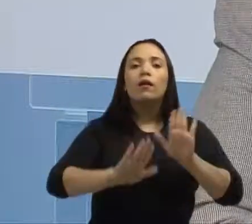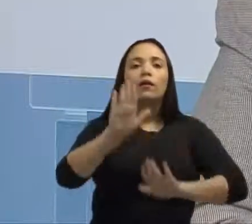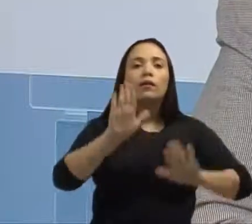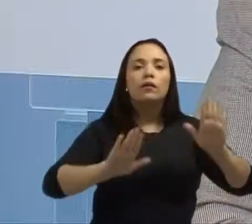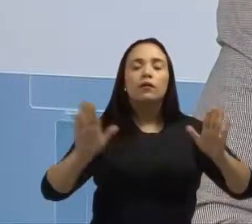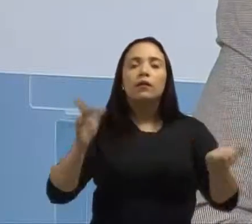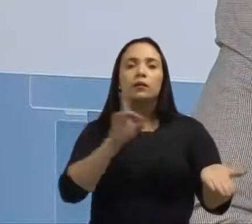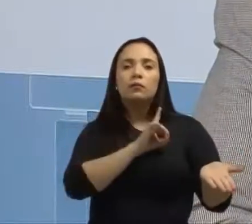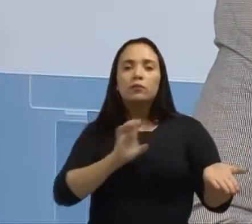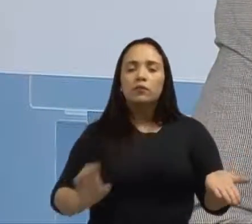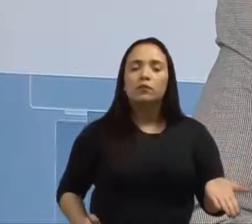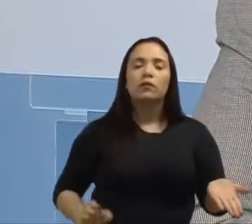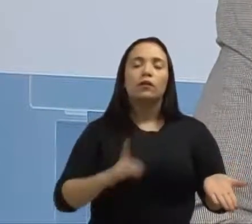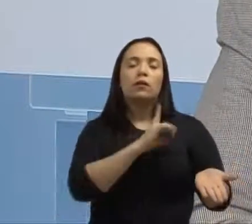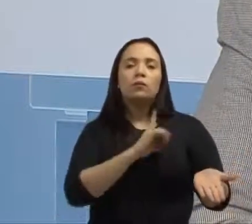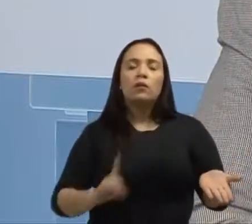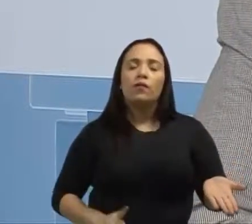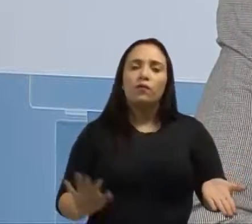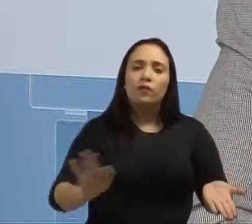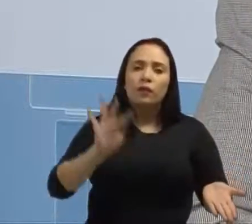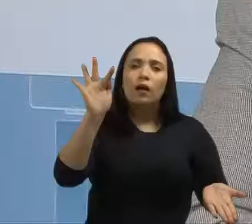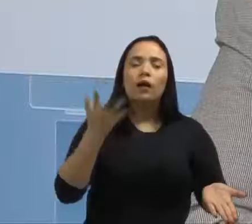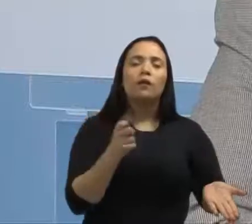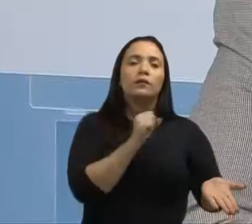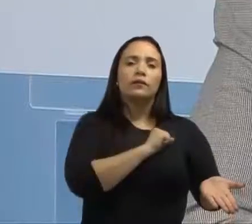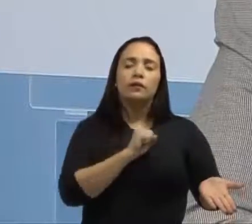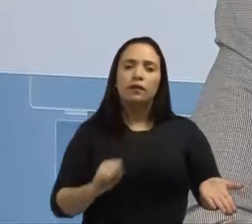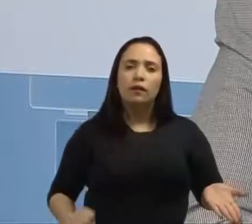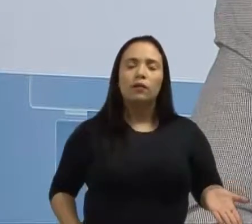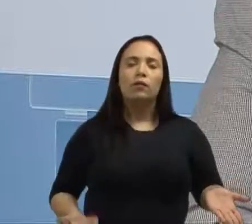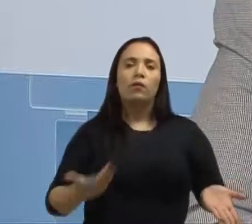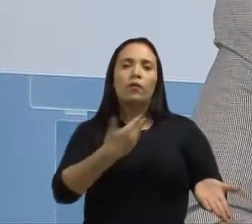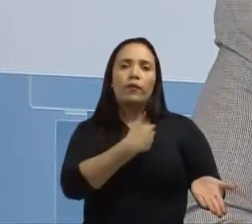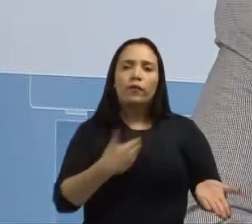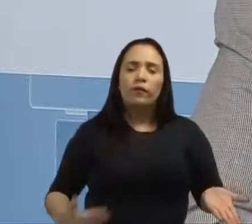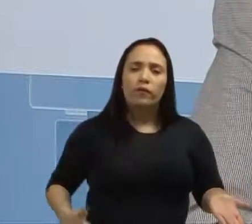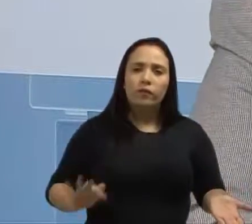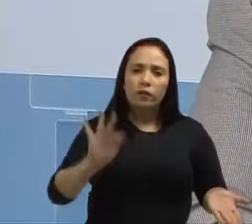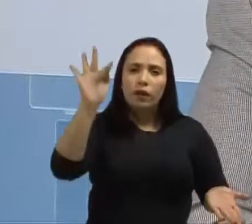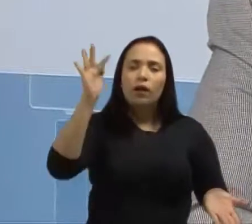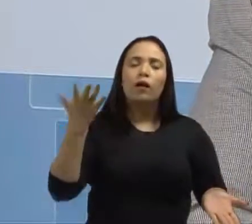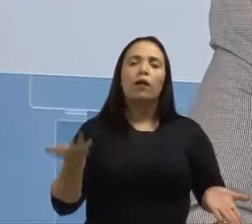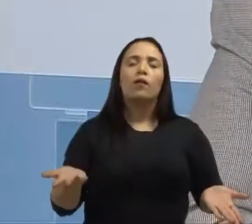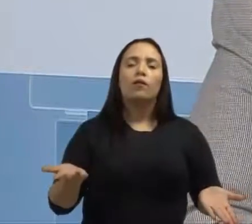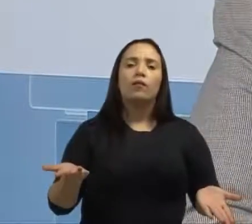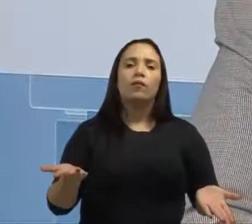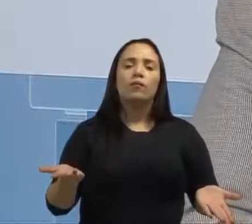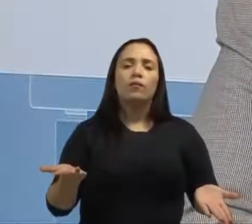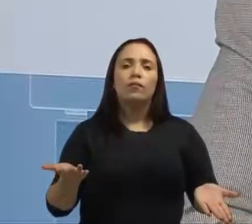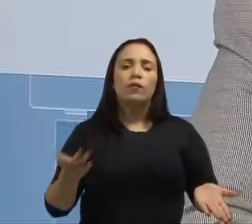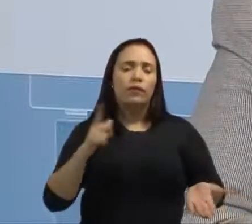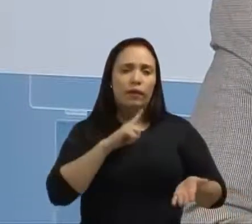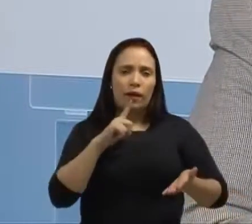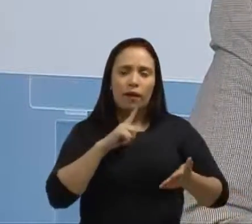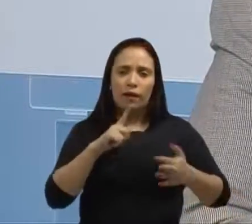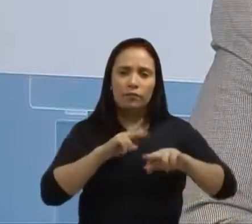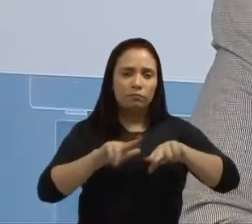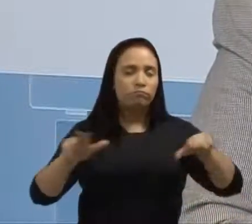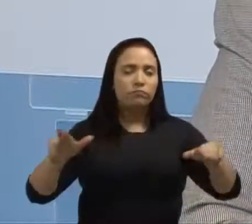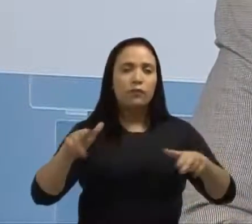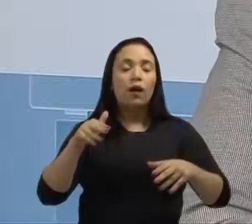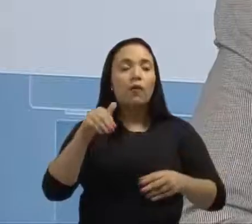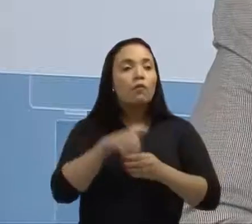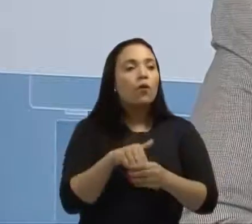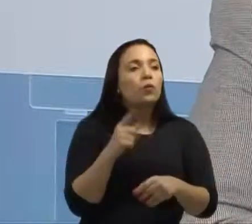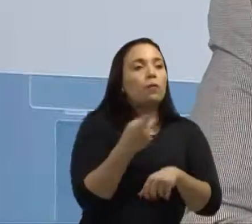o parlamento estadual, para o parlamento municipal, estadual, federal, para o Senado Federal, para o governo do